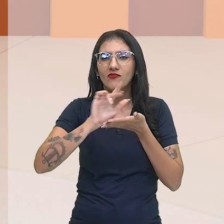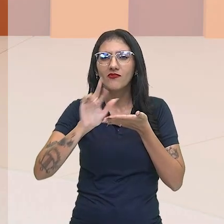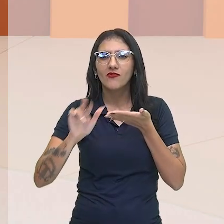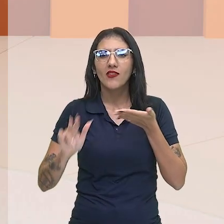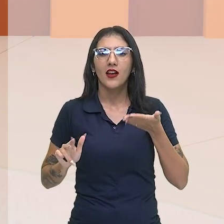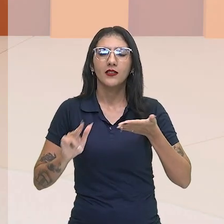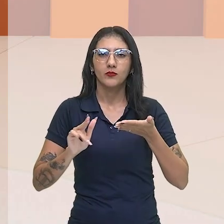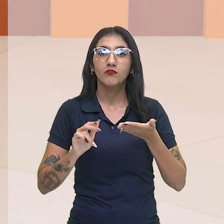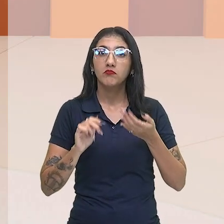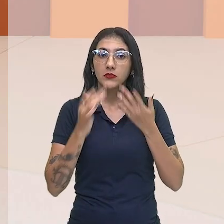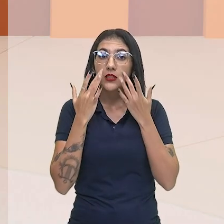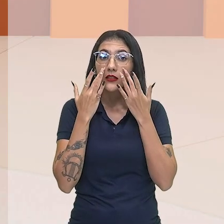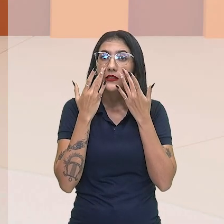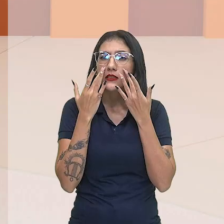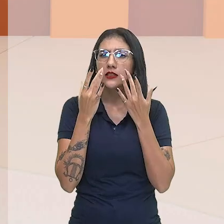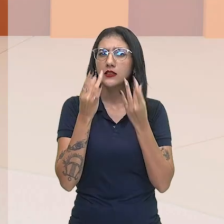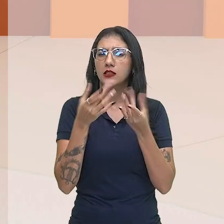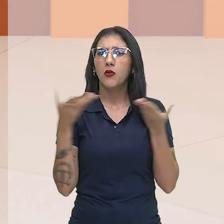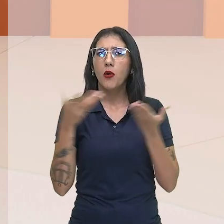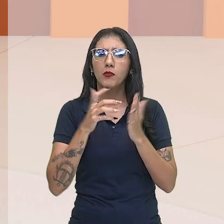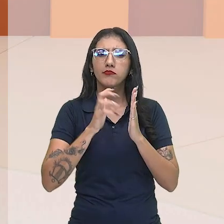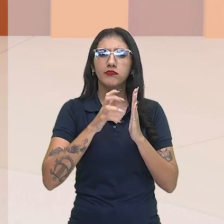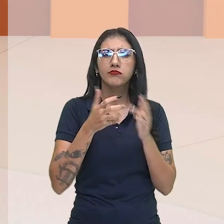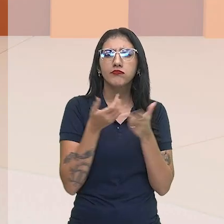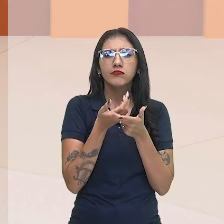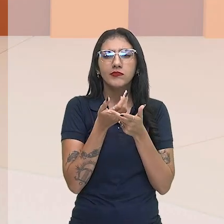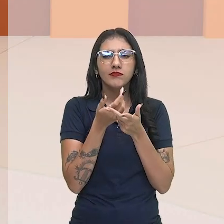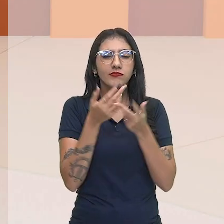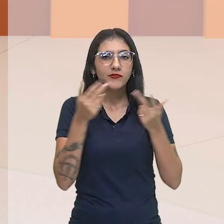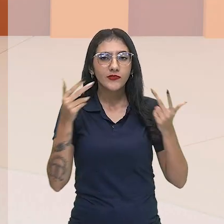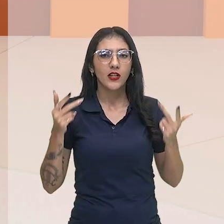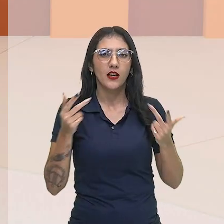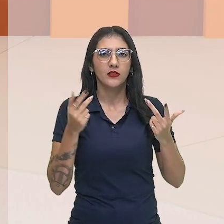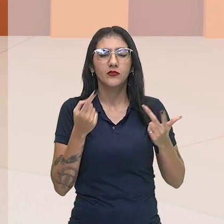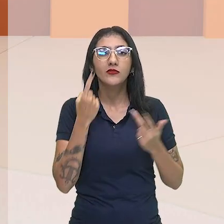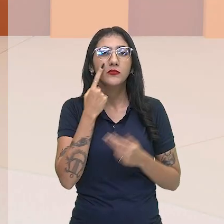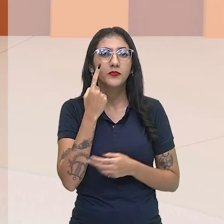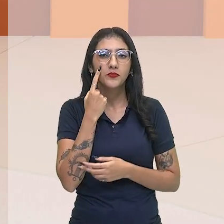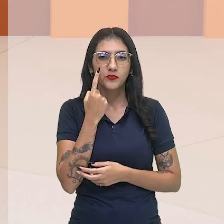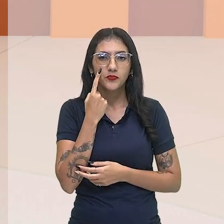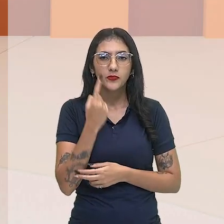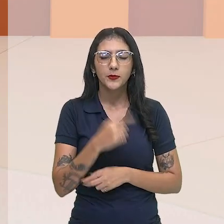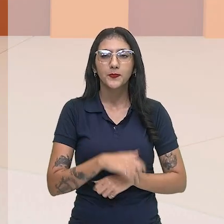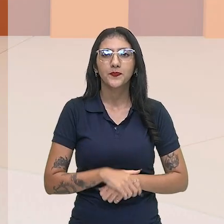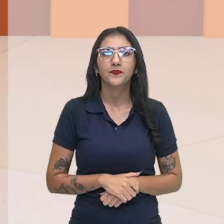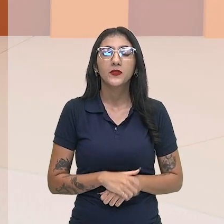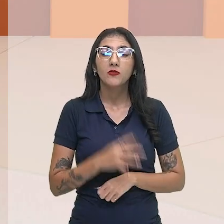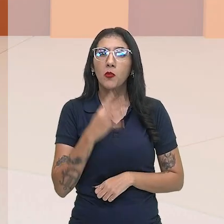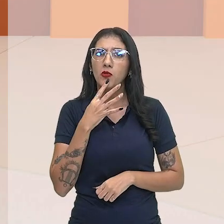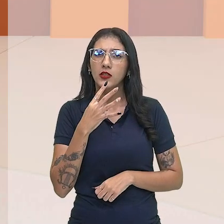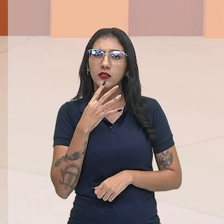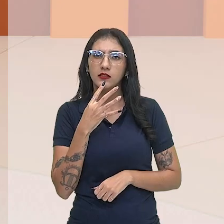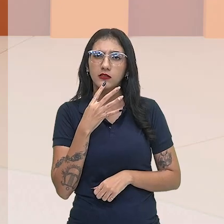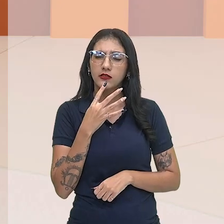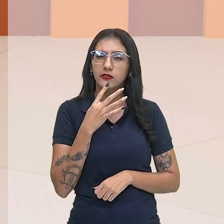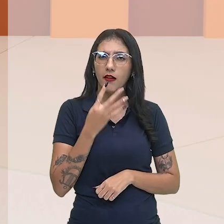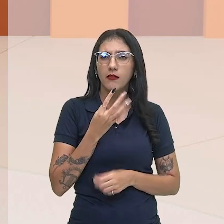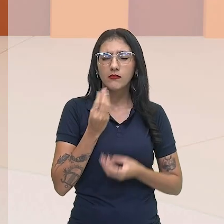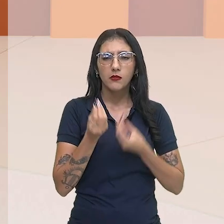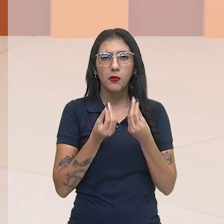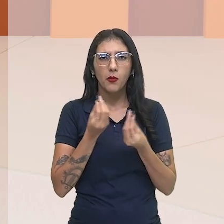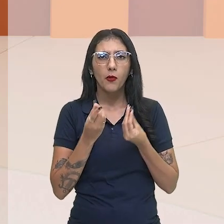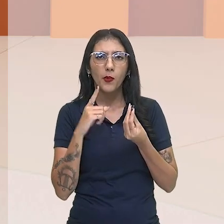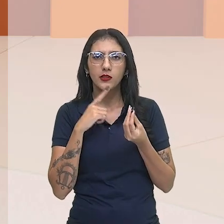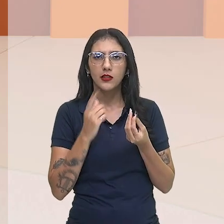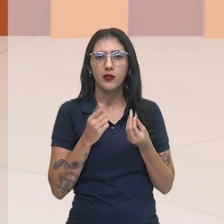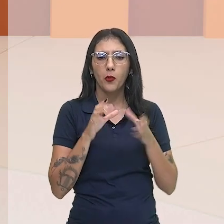nos ater neste momento, que são os partidos políticos. Vamos conhecer um pouco do que é um